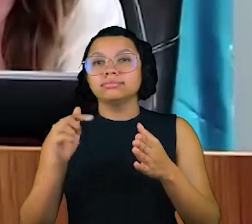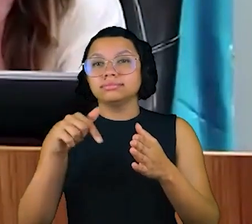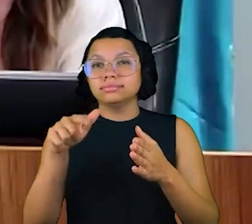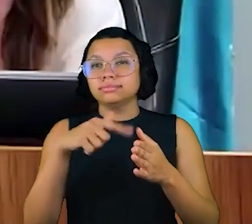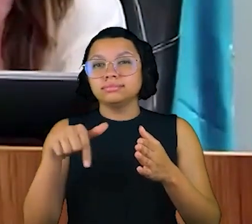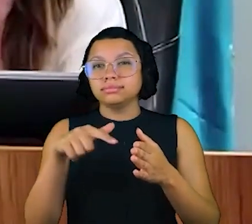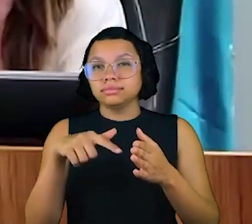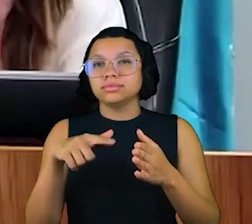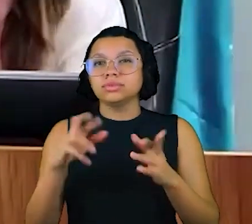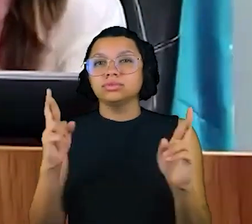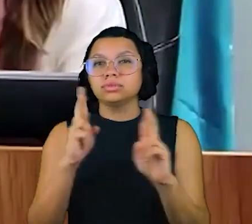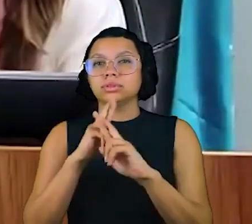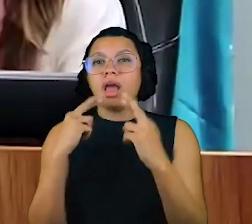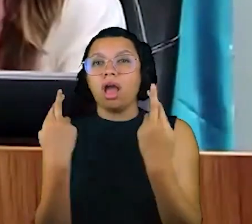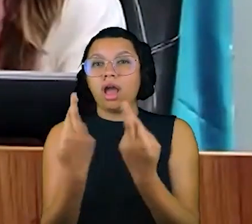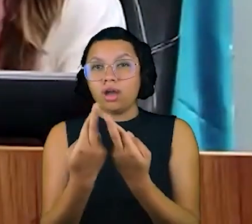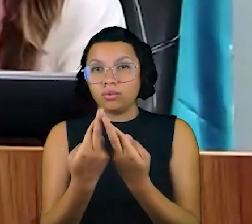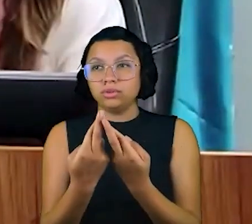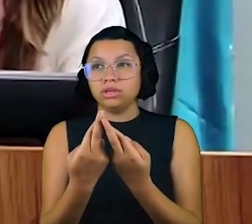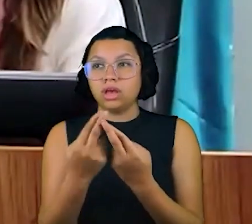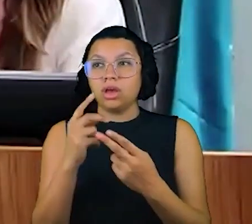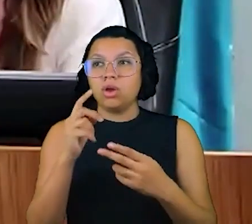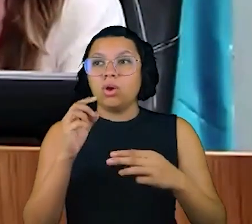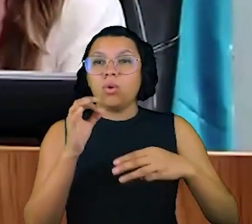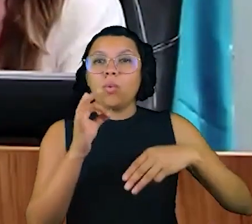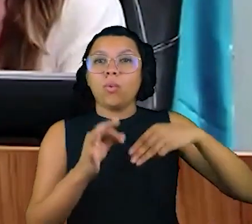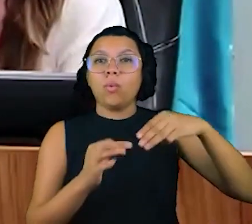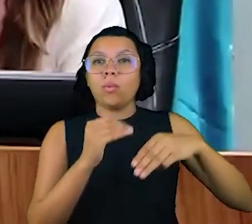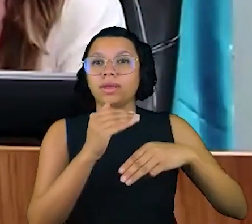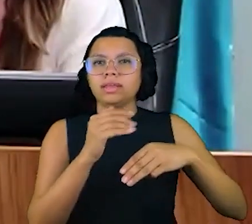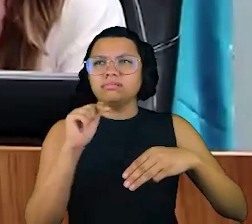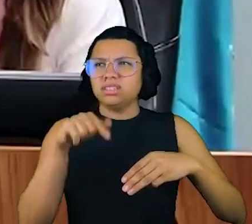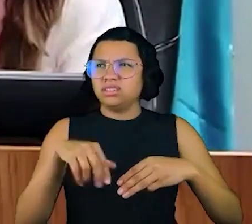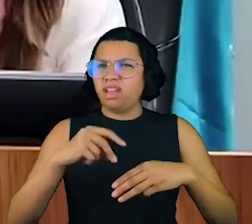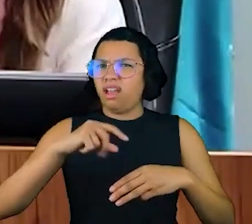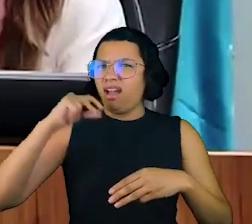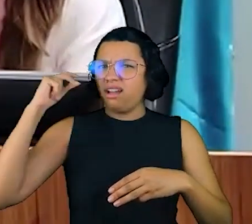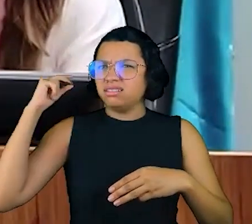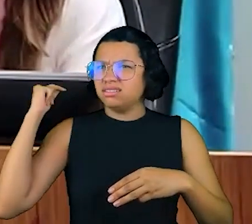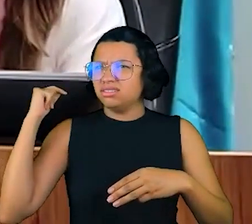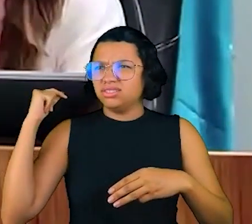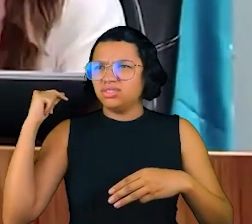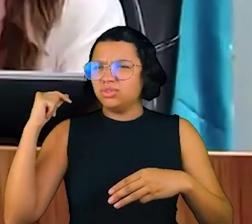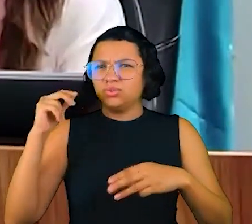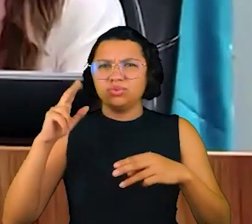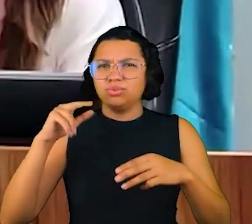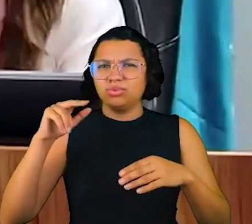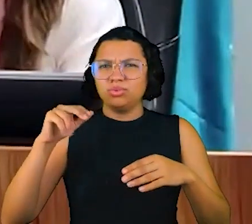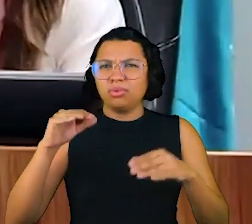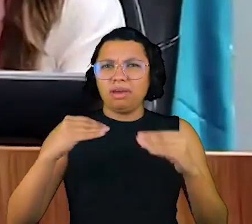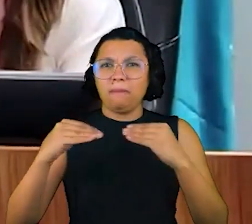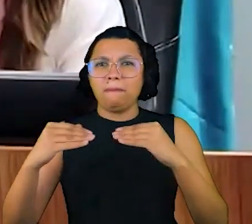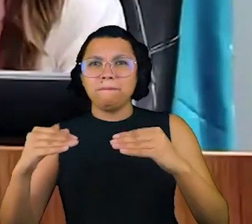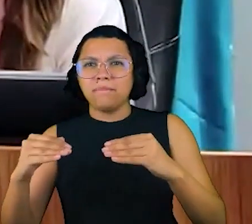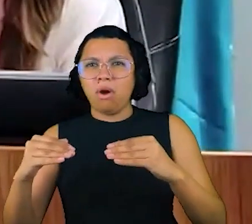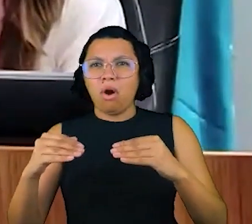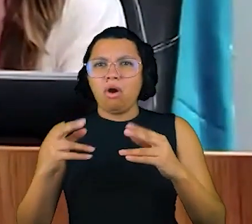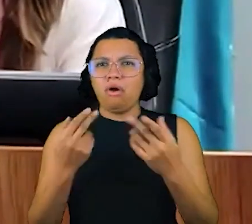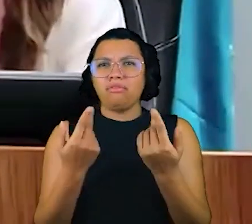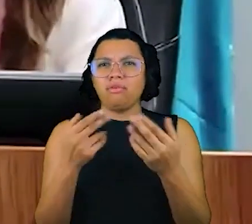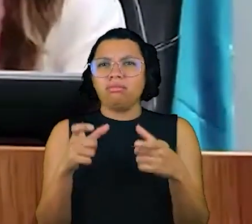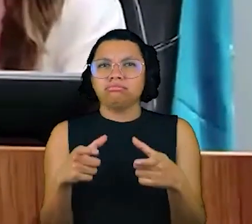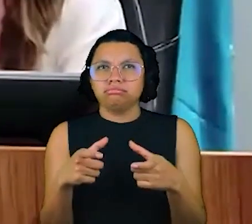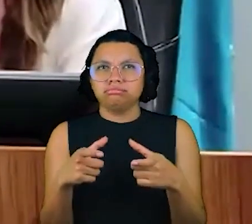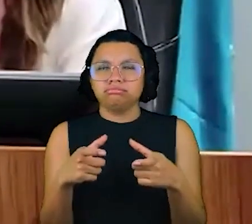determinado momento da reunião, o ministro, essa coisa é antiga, não sai do lugar justamente por